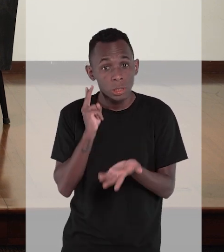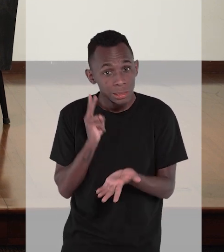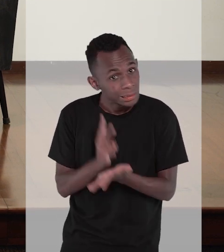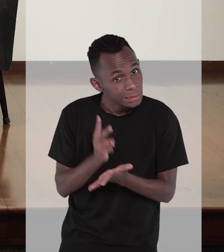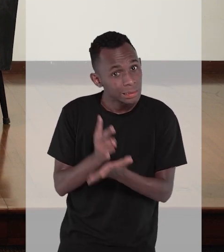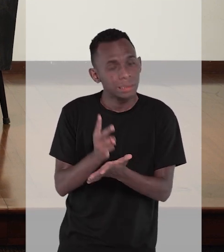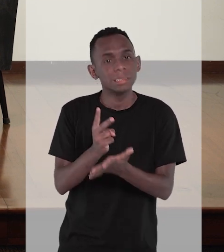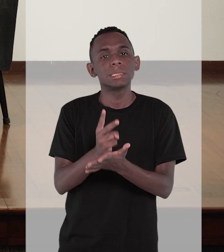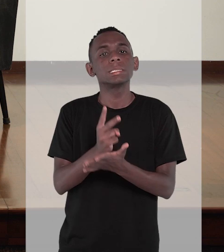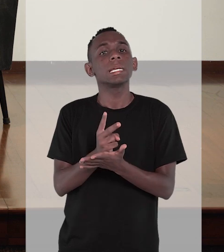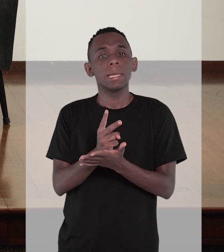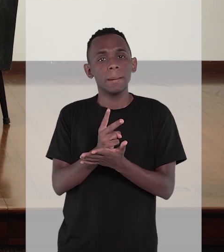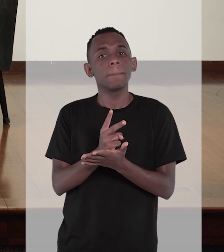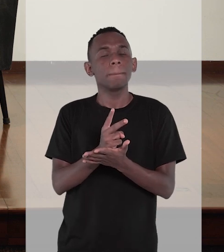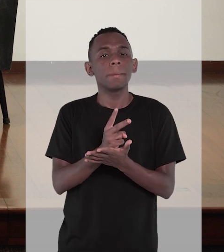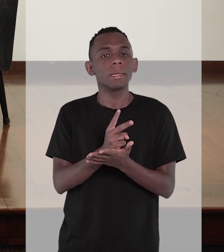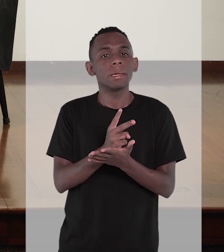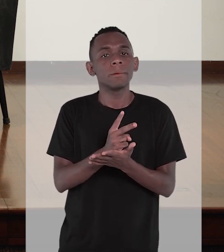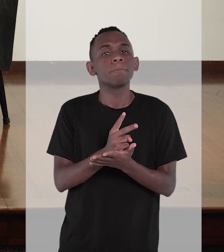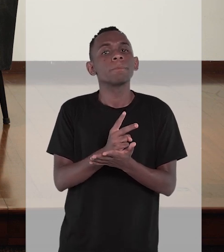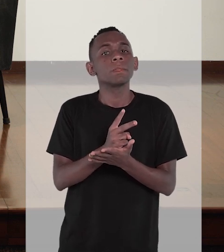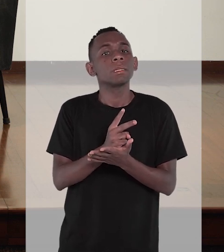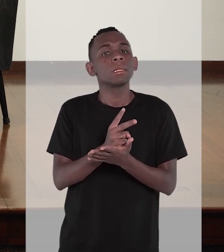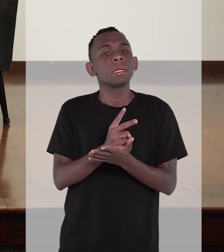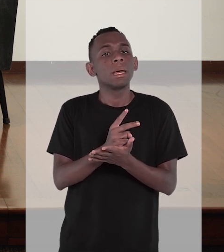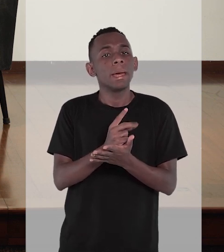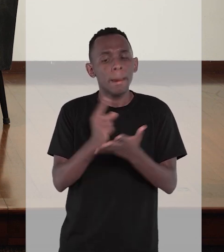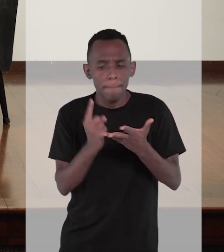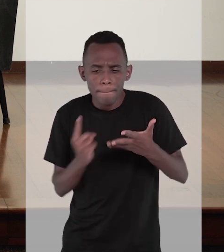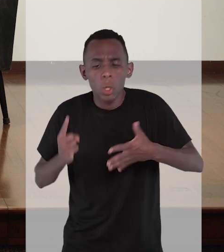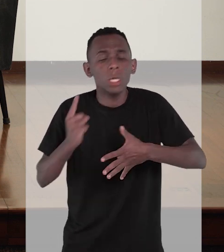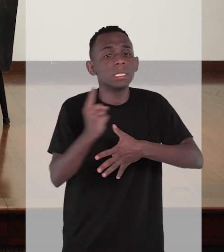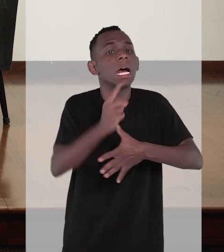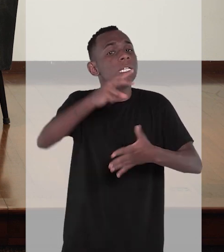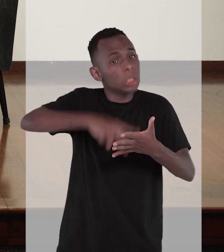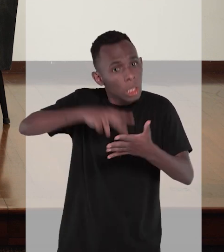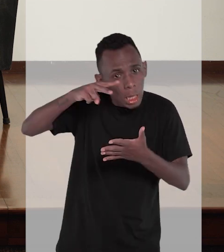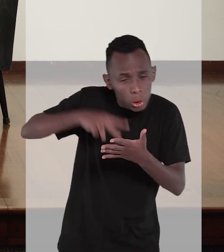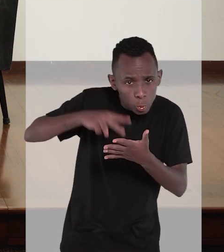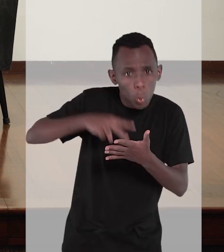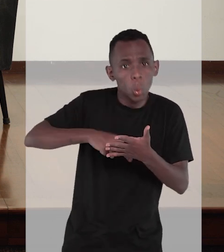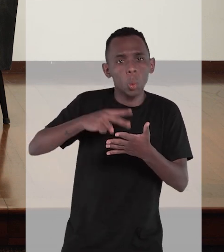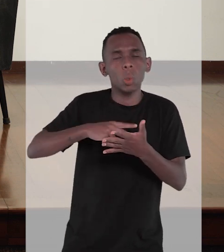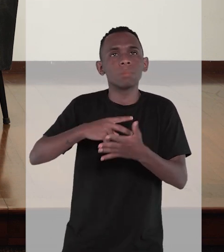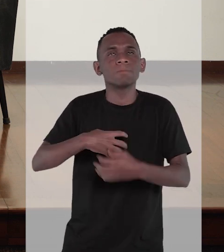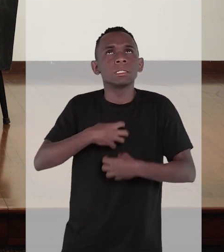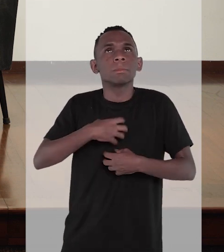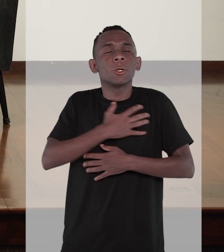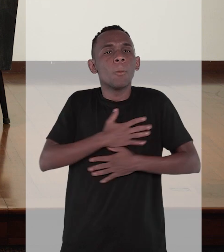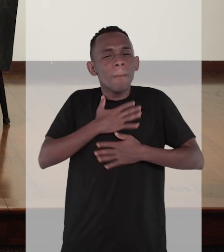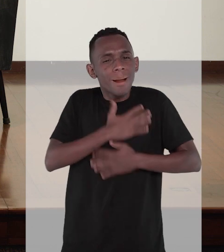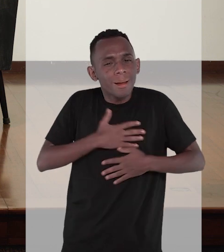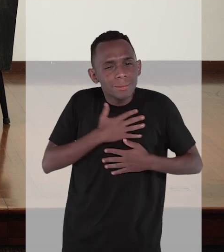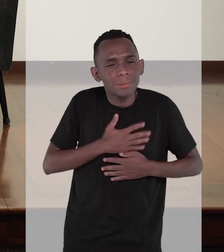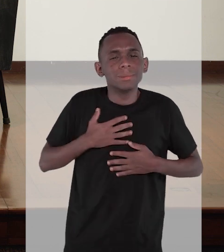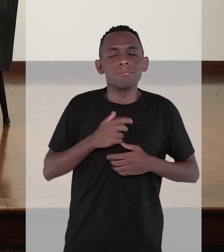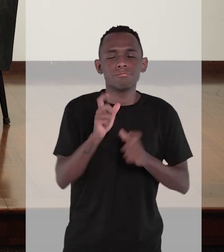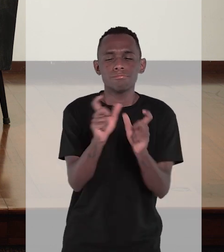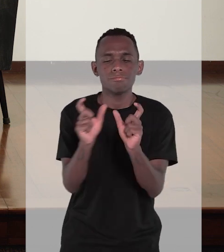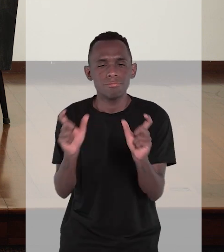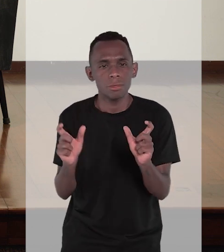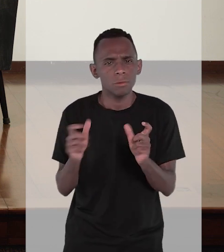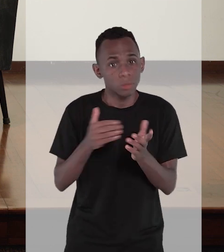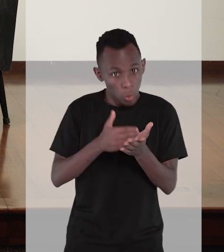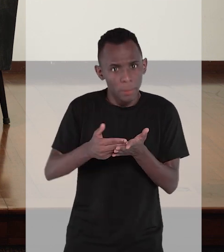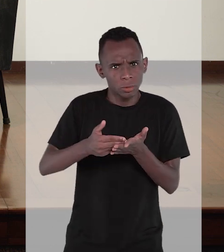sempre esteve na minha casa em primeiro plano, assim, a leitura, o prazer com a